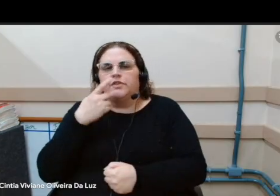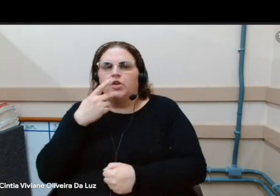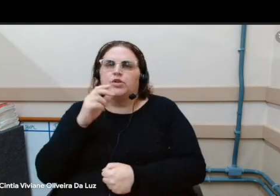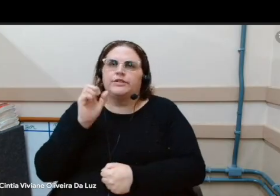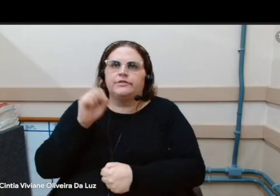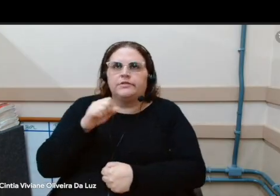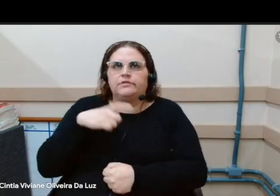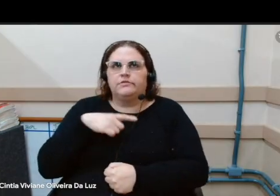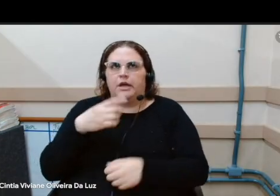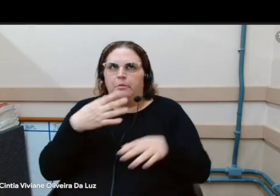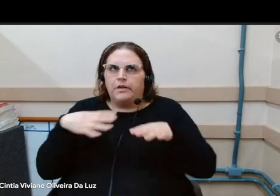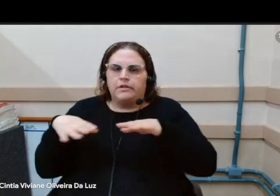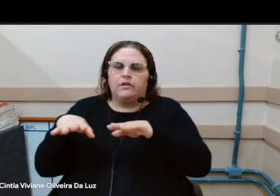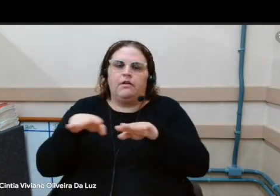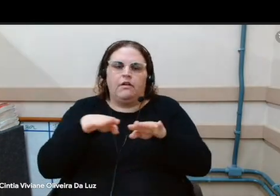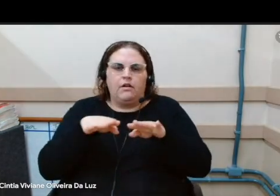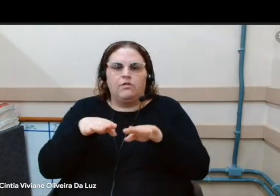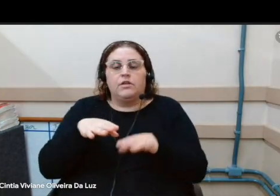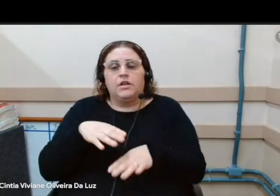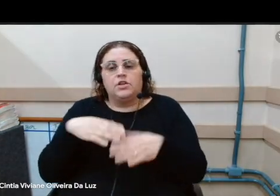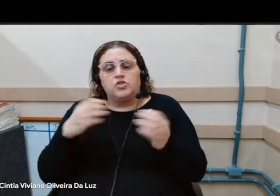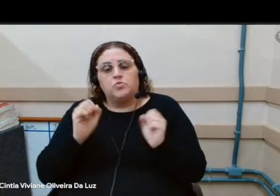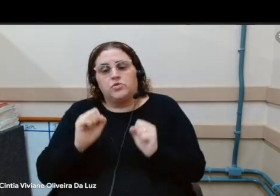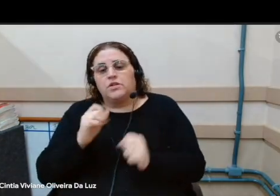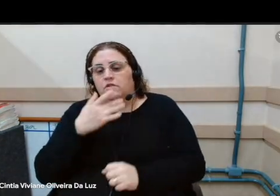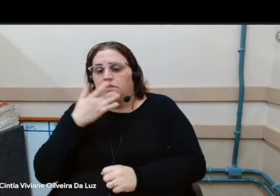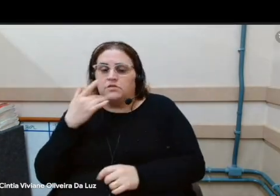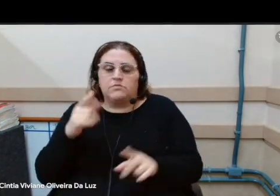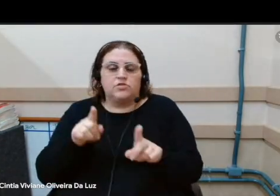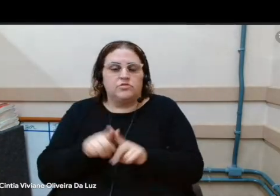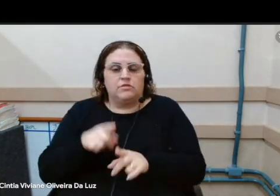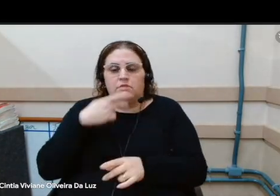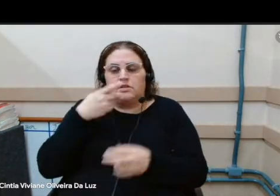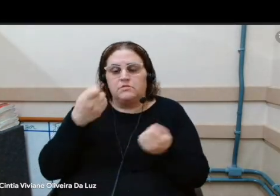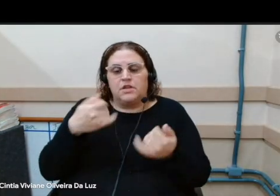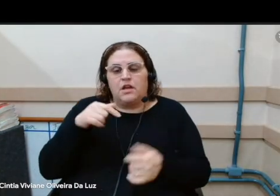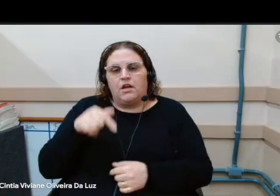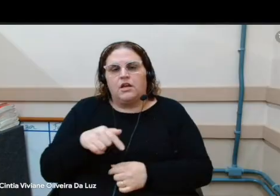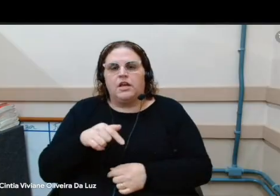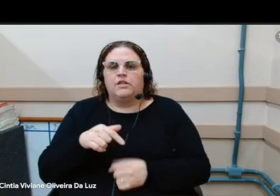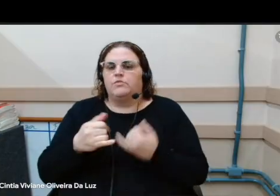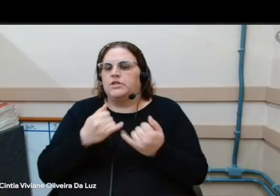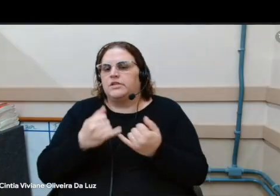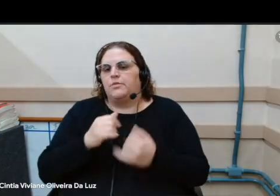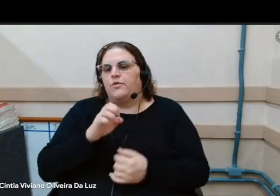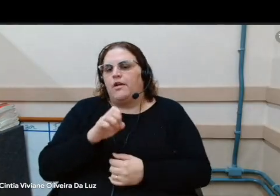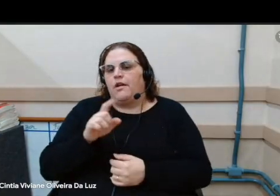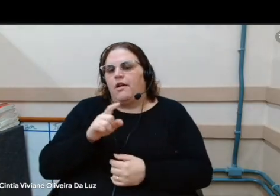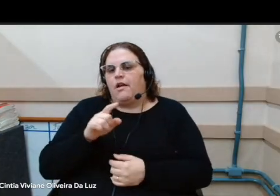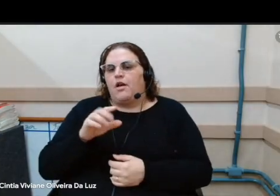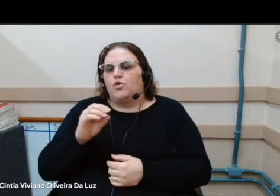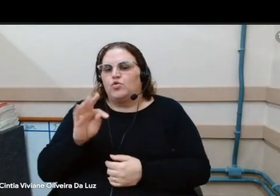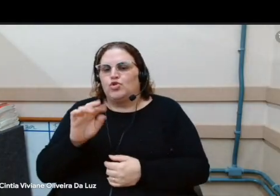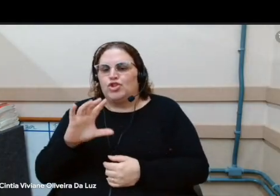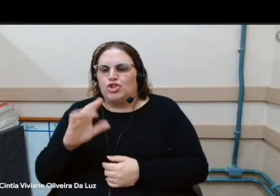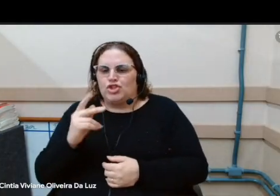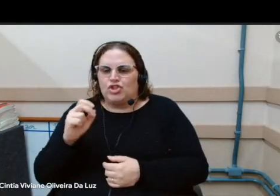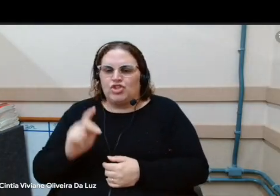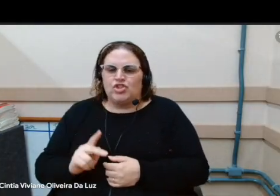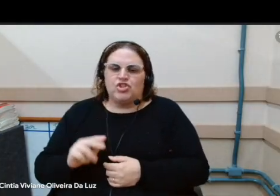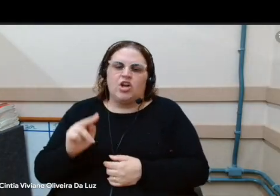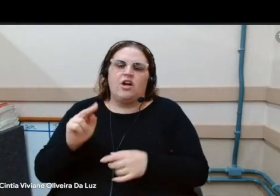ali sim tem uma padronização e a gente poderia facilmente falar aqui dechan de